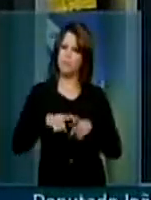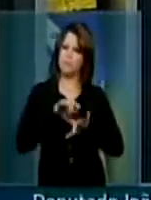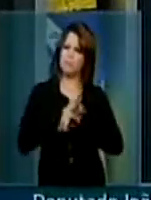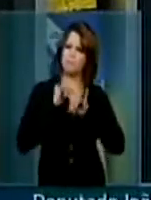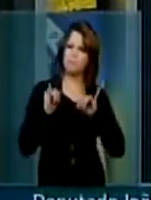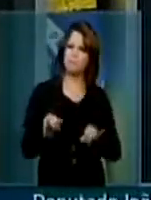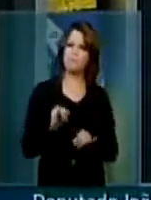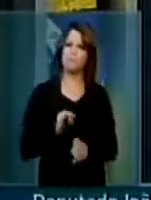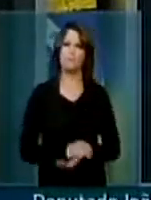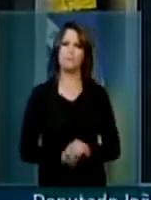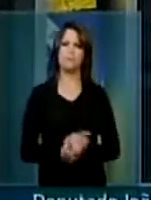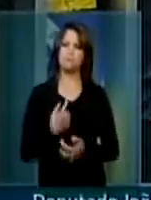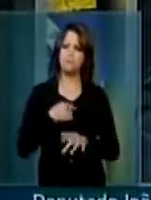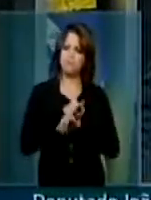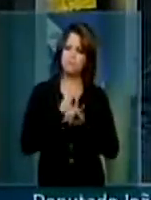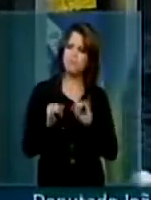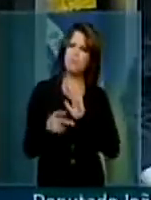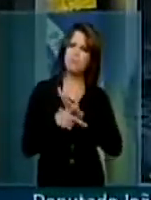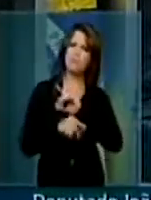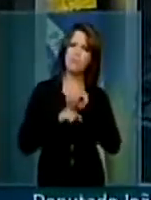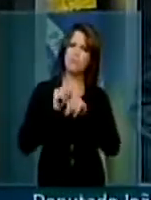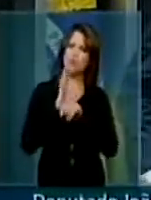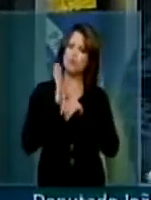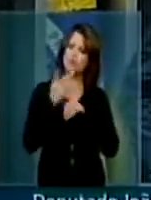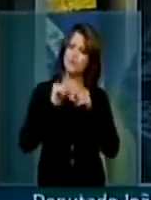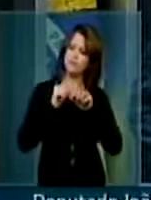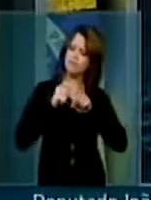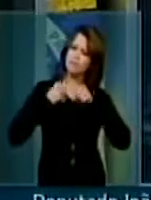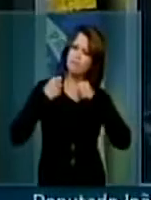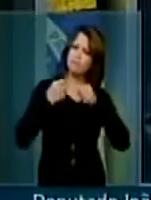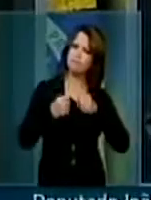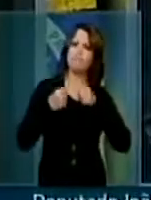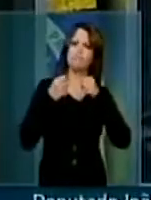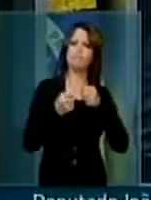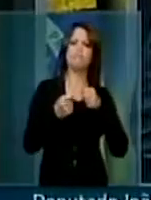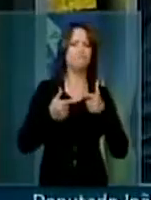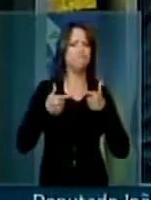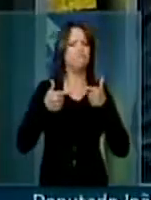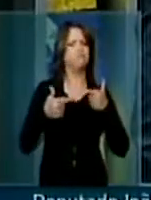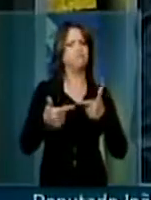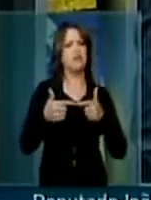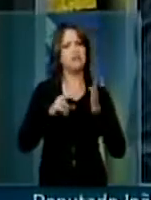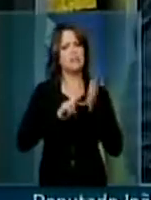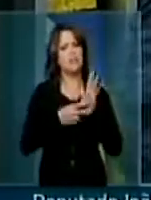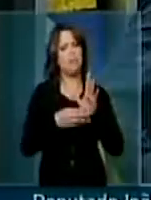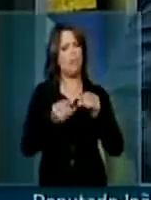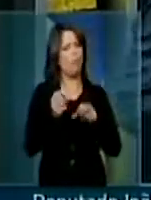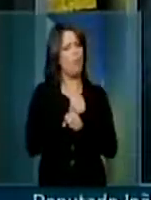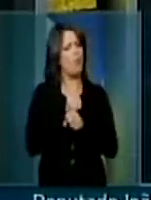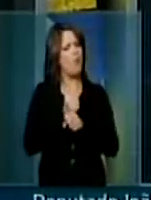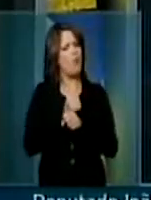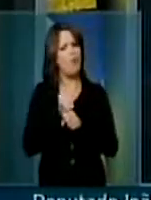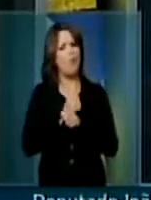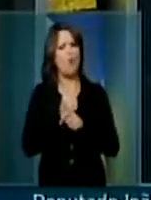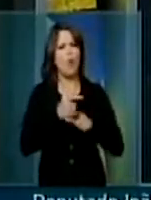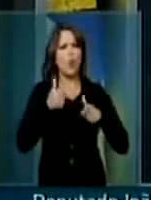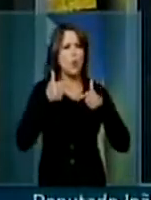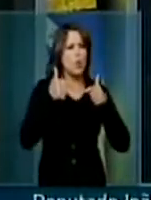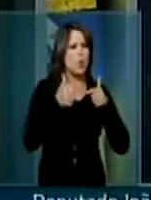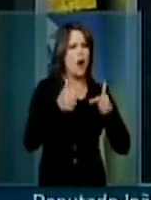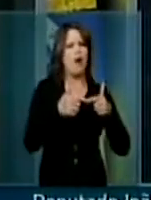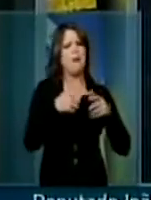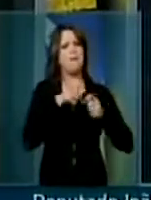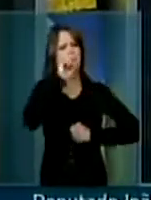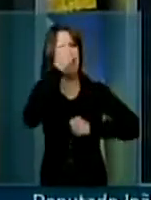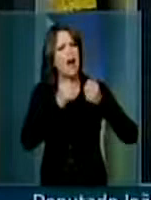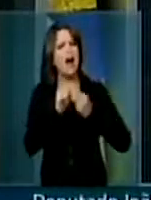falo isso na condição de quem fez movimento sindical durante muitos anos, fiz movimento clandestino de